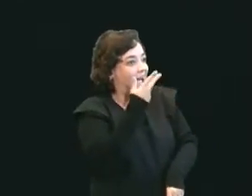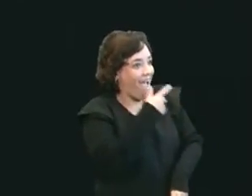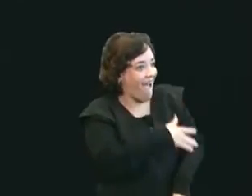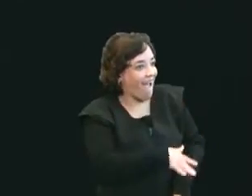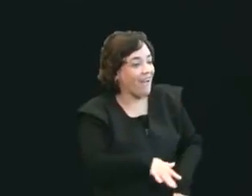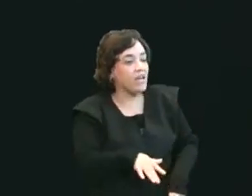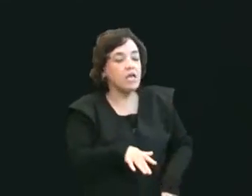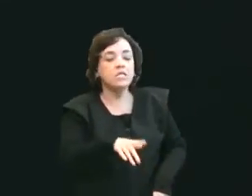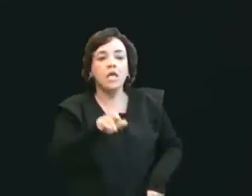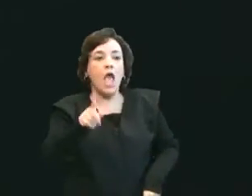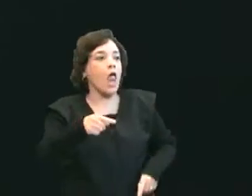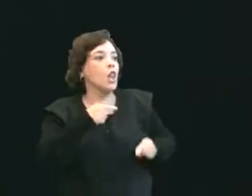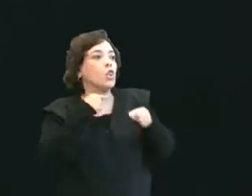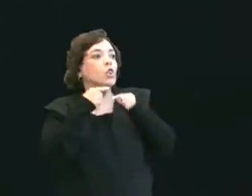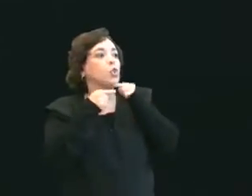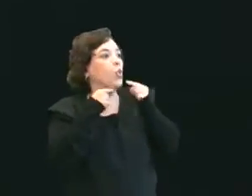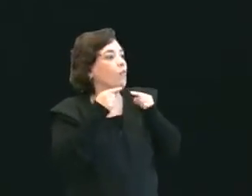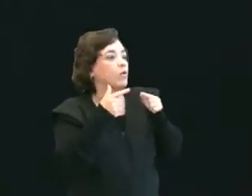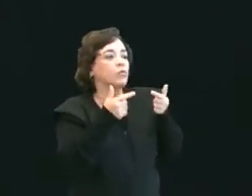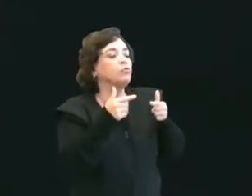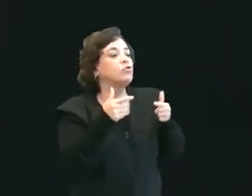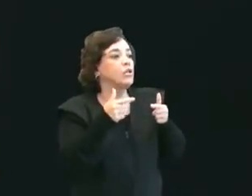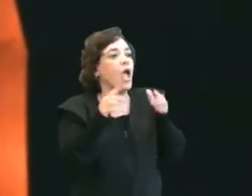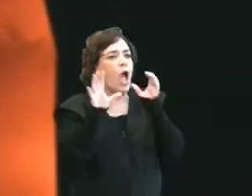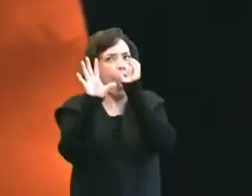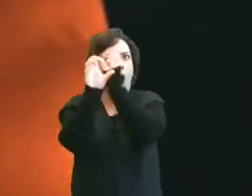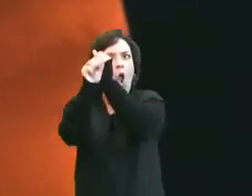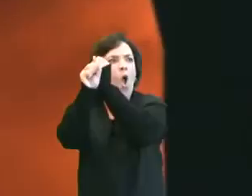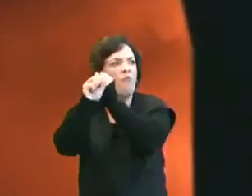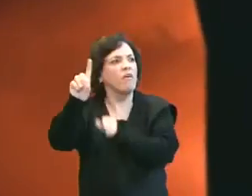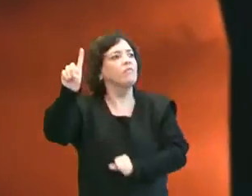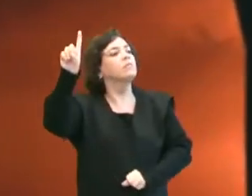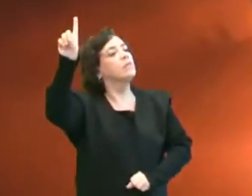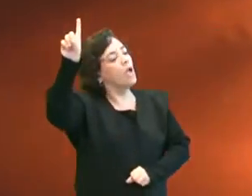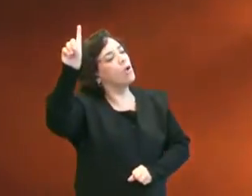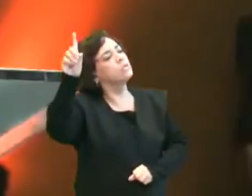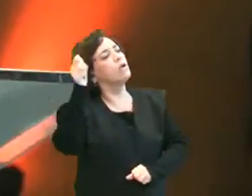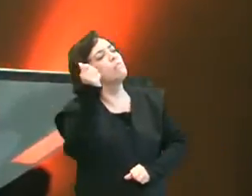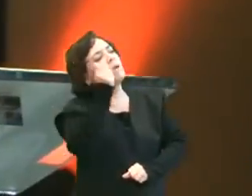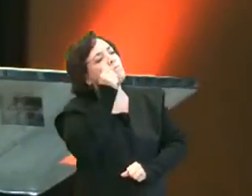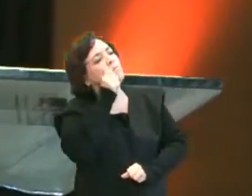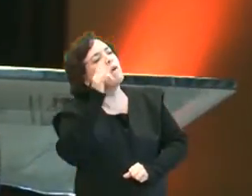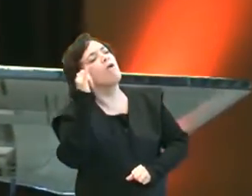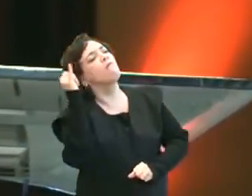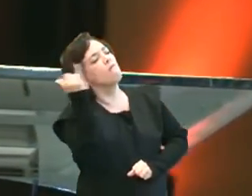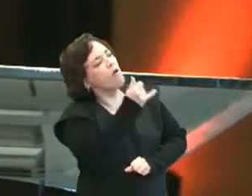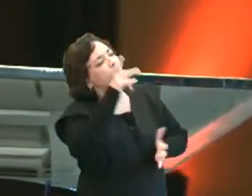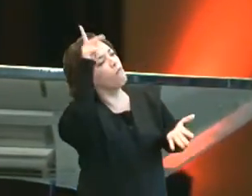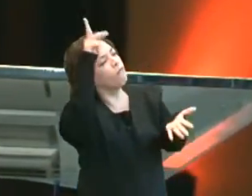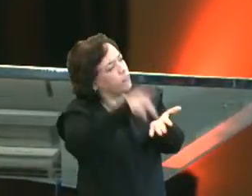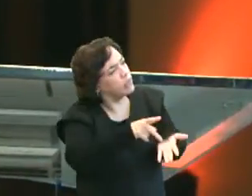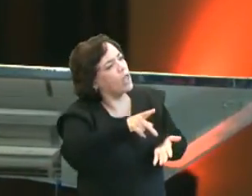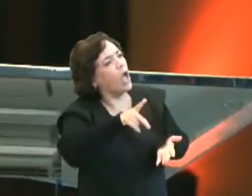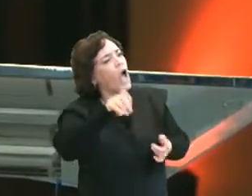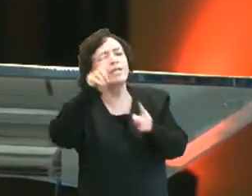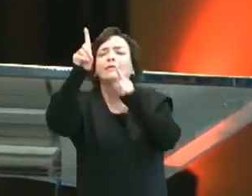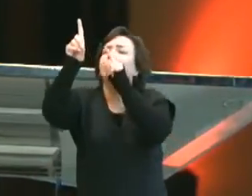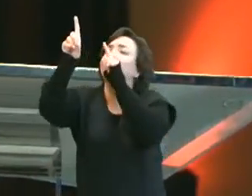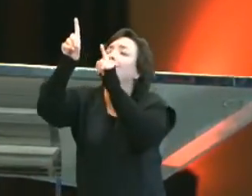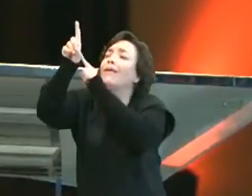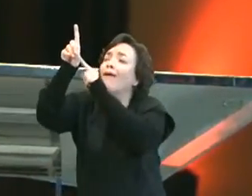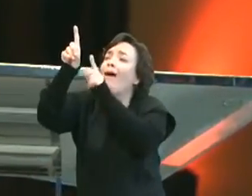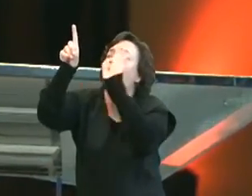pai tinha ido embora, mas a palavra da minha mãe era verdade. Deus é o